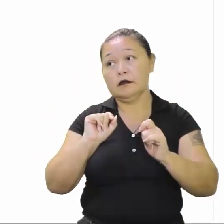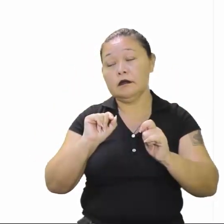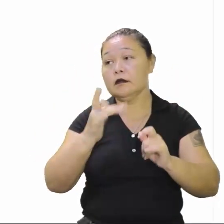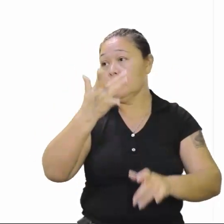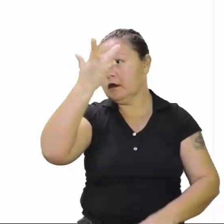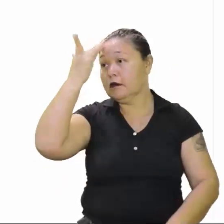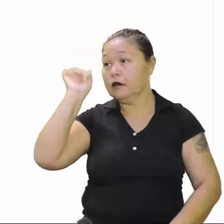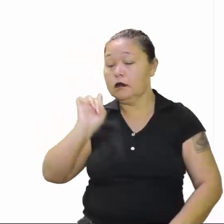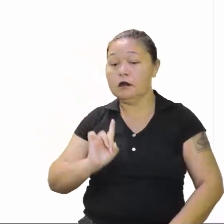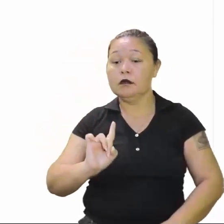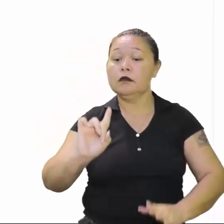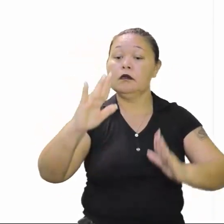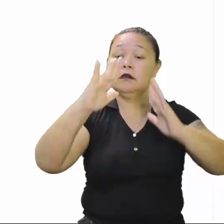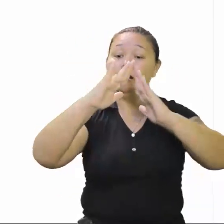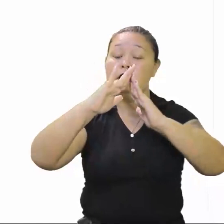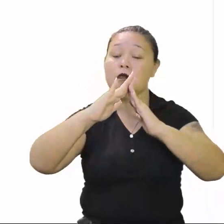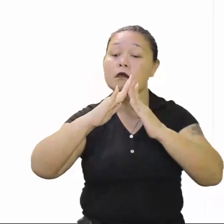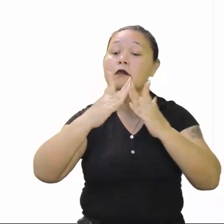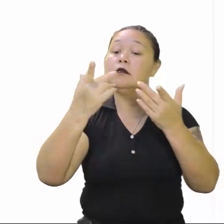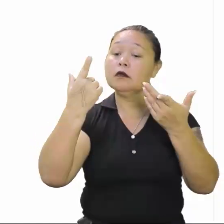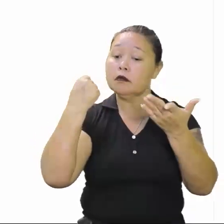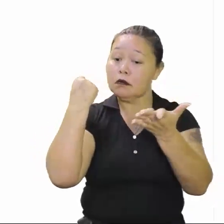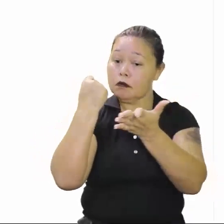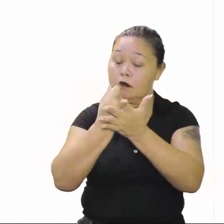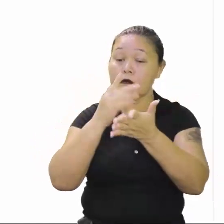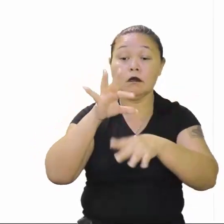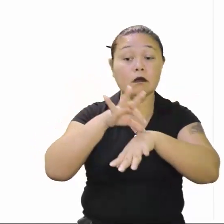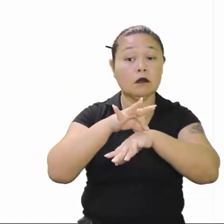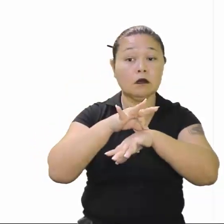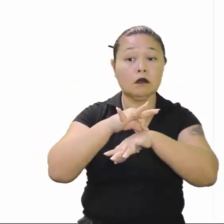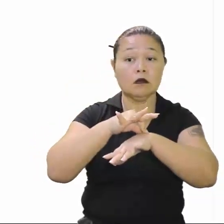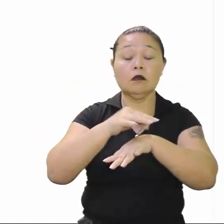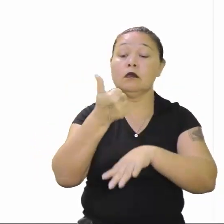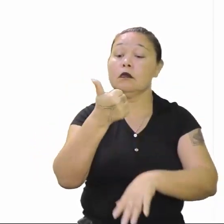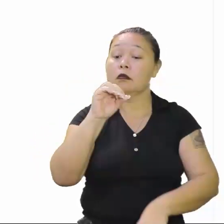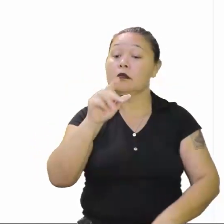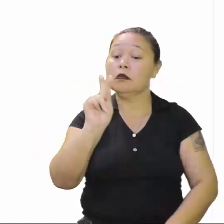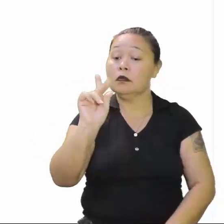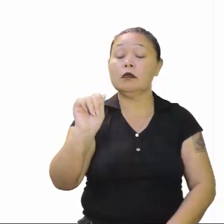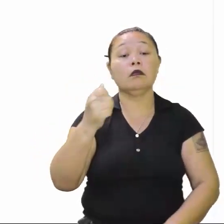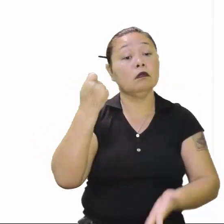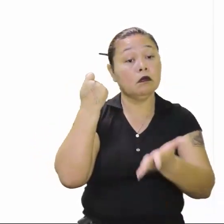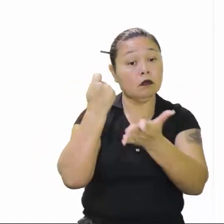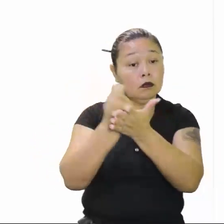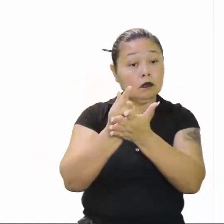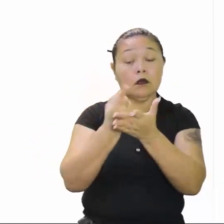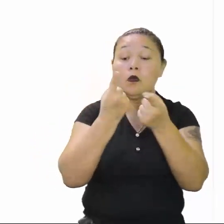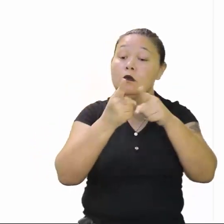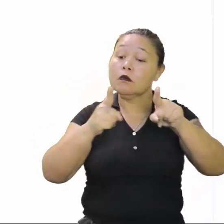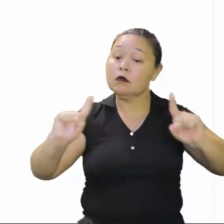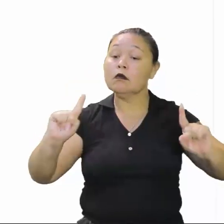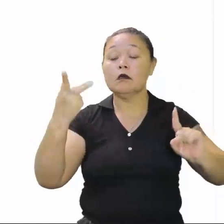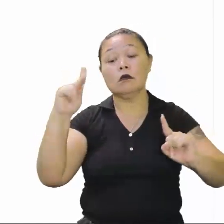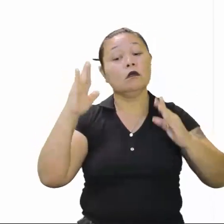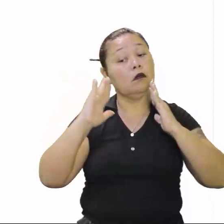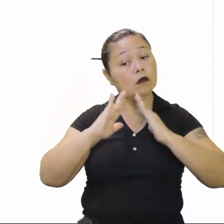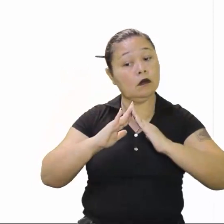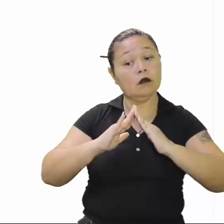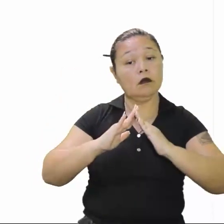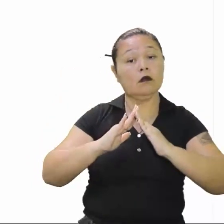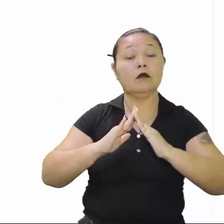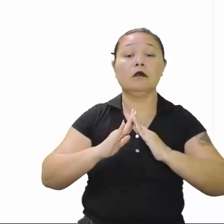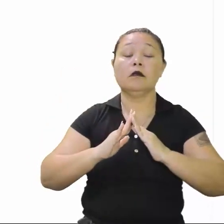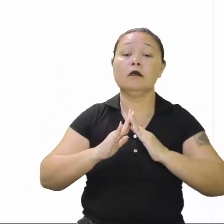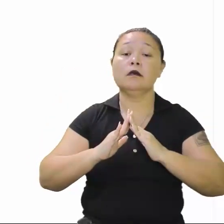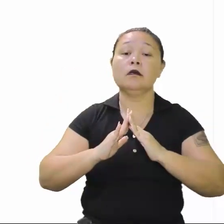uma pessoa vai até o açougue comprar 10 quilos de carne para um churrasco em sua casa.